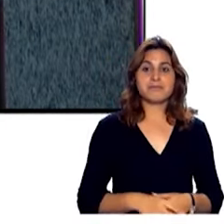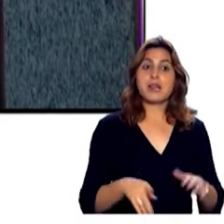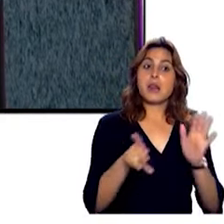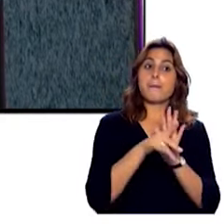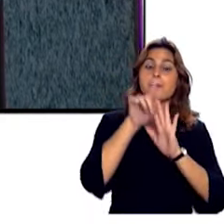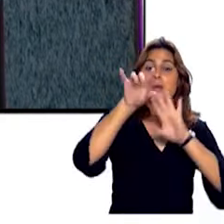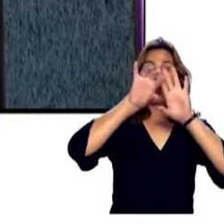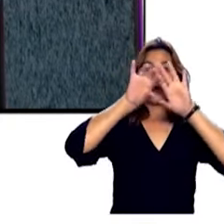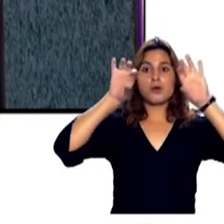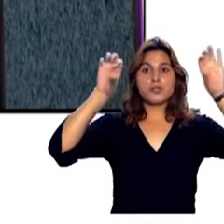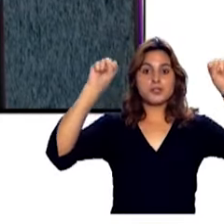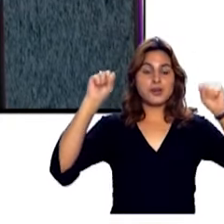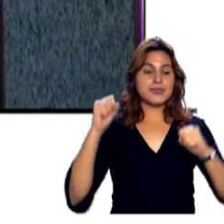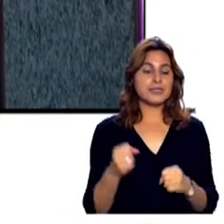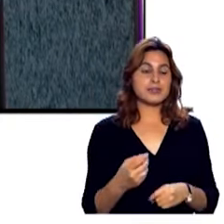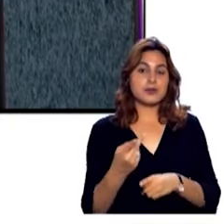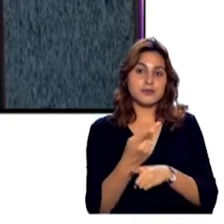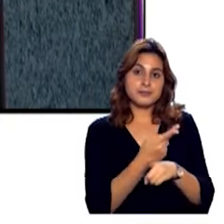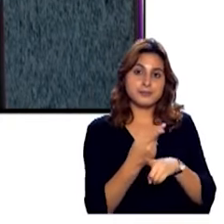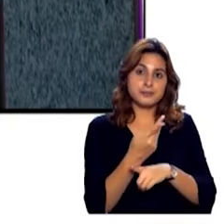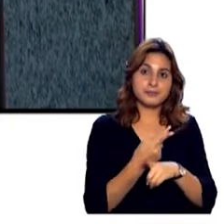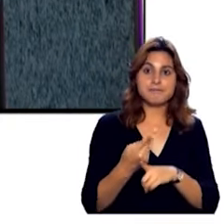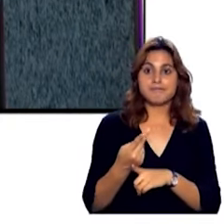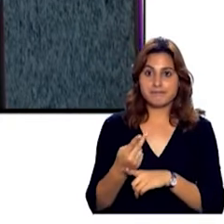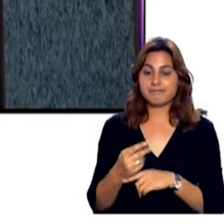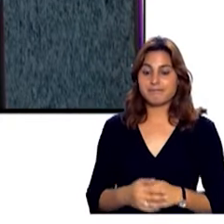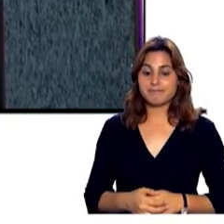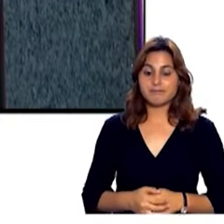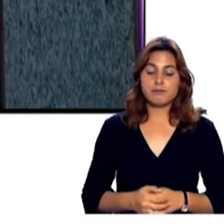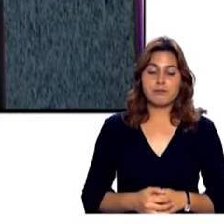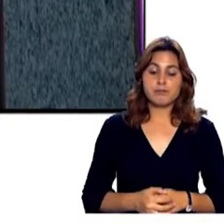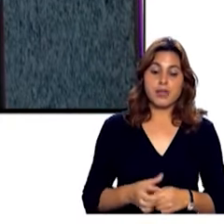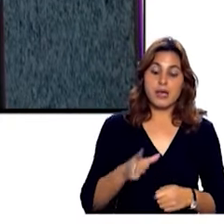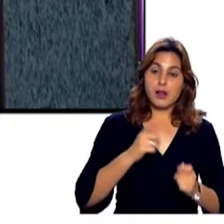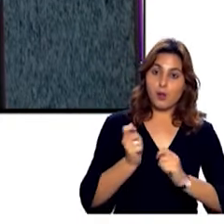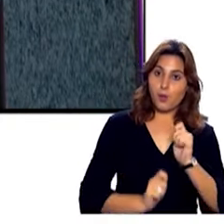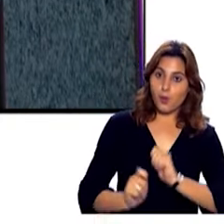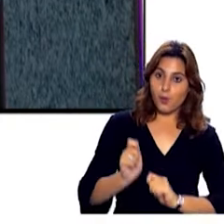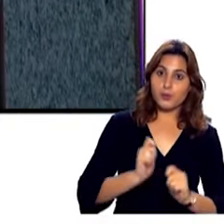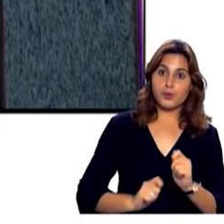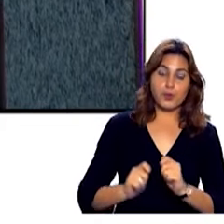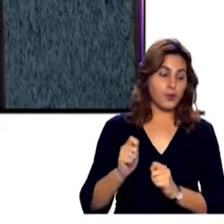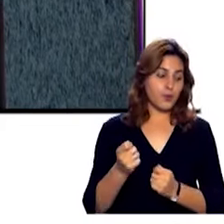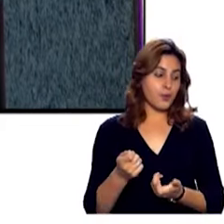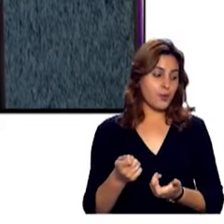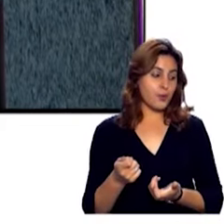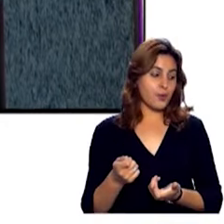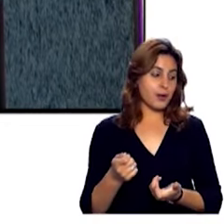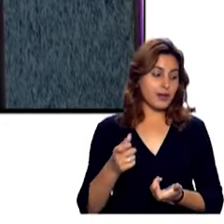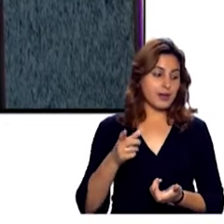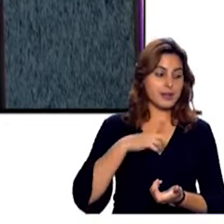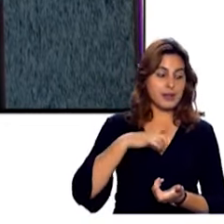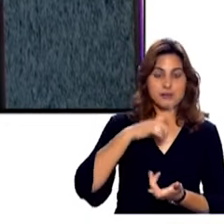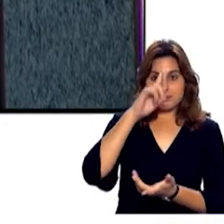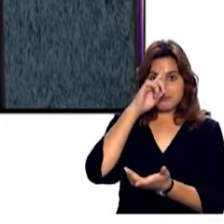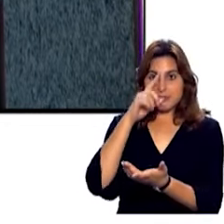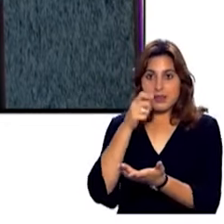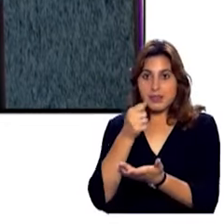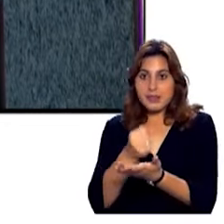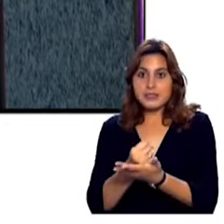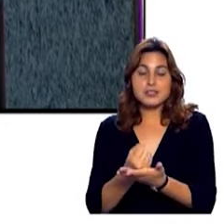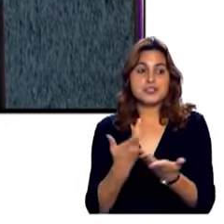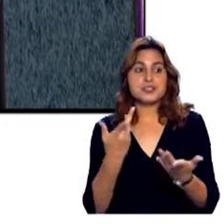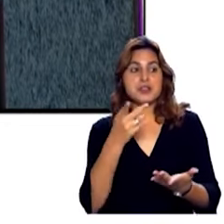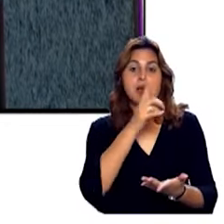cassação ou seja o controle de constitucionalidade se dá a partir da Norma vivente aqui